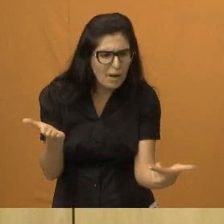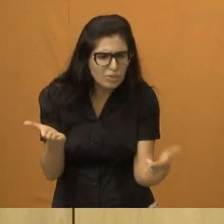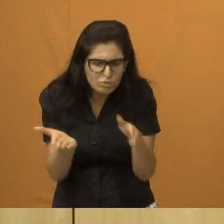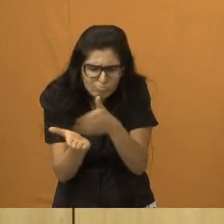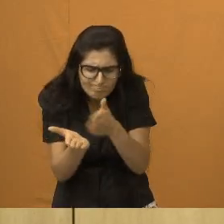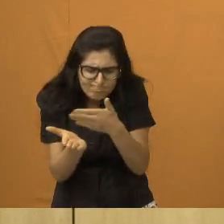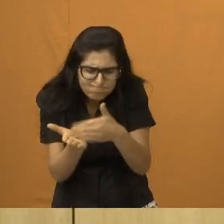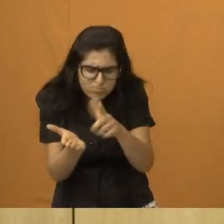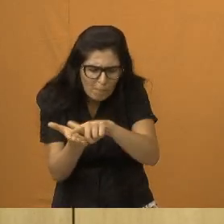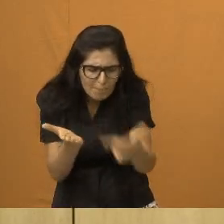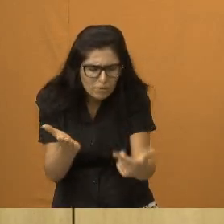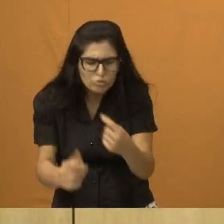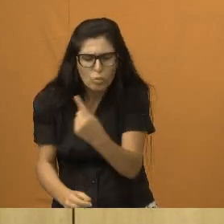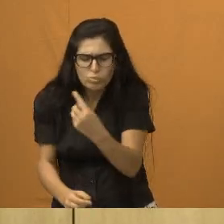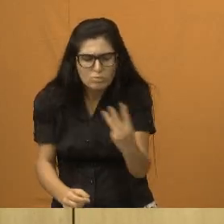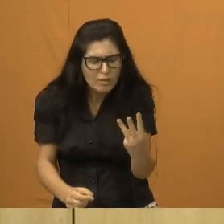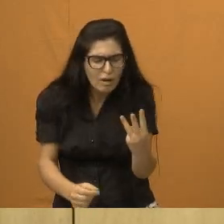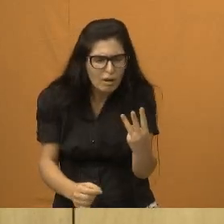13.